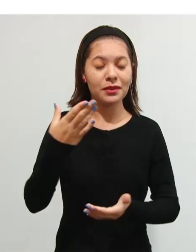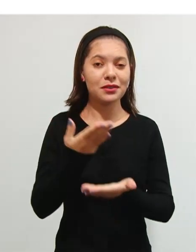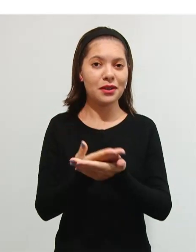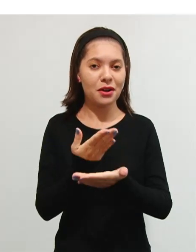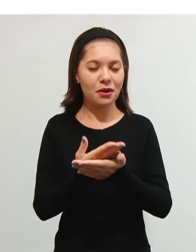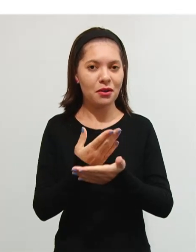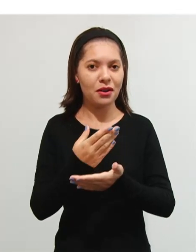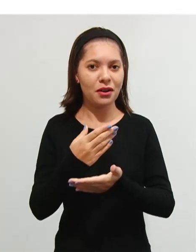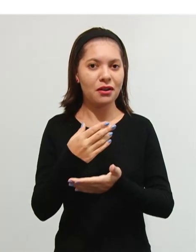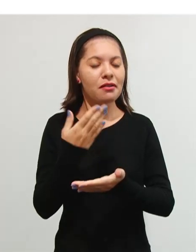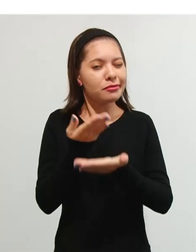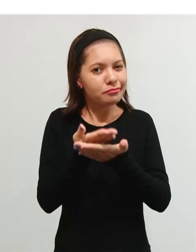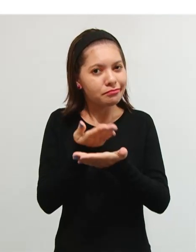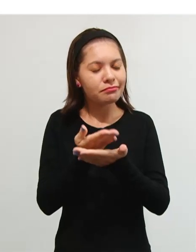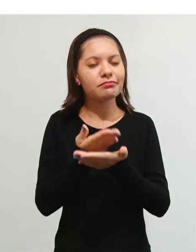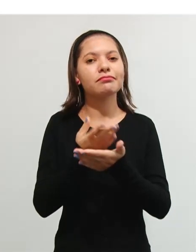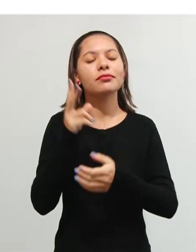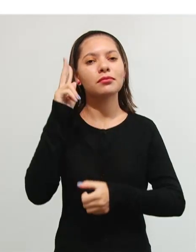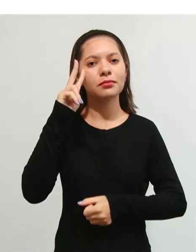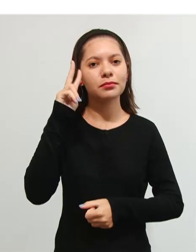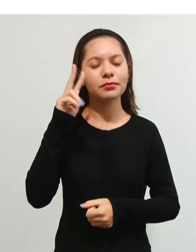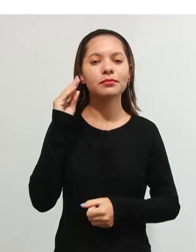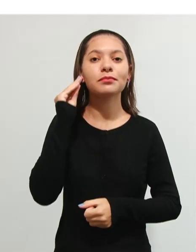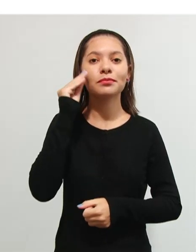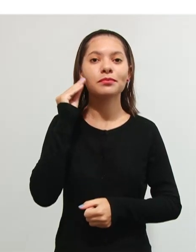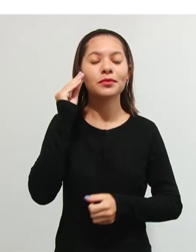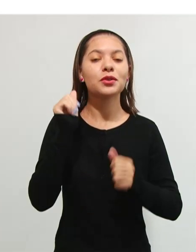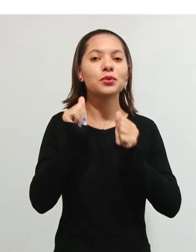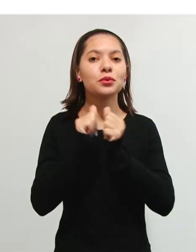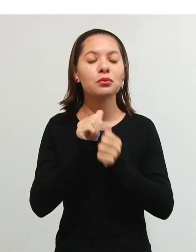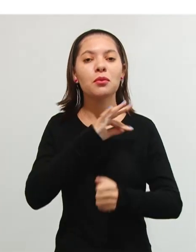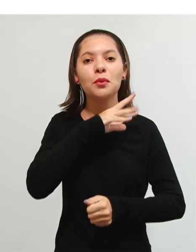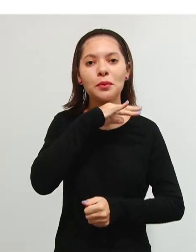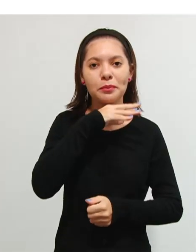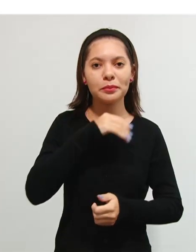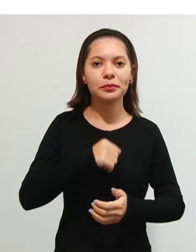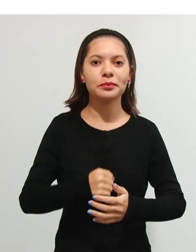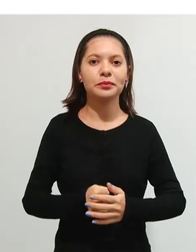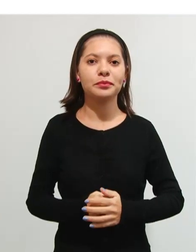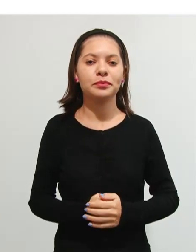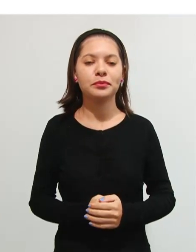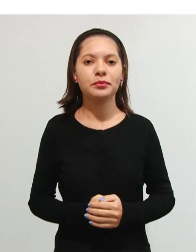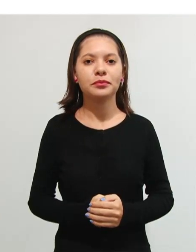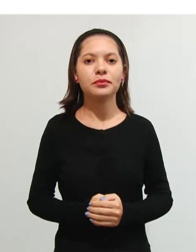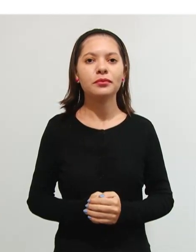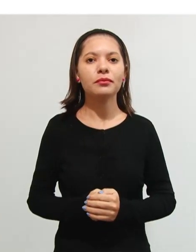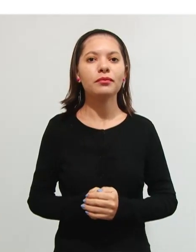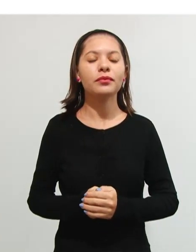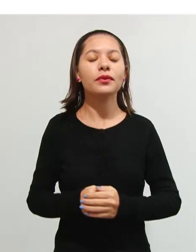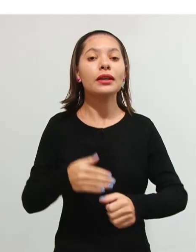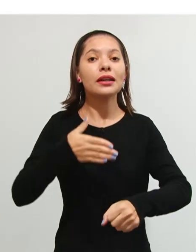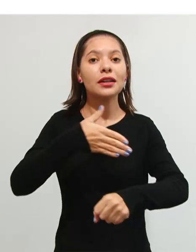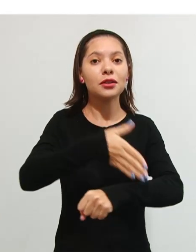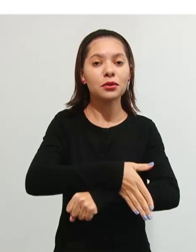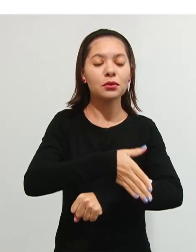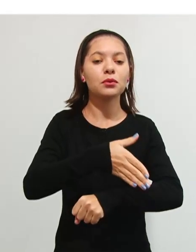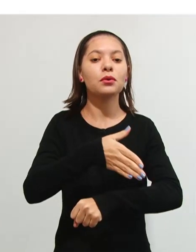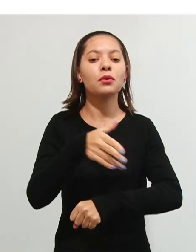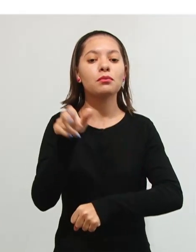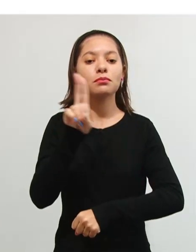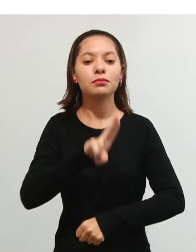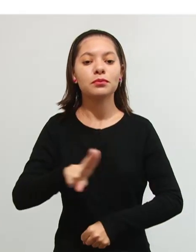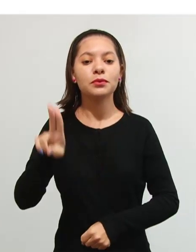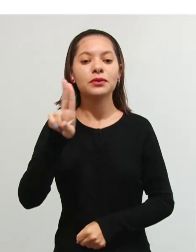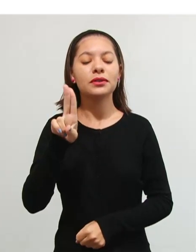verificar essa história das experiências com animais e os seus reforços. Quando ele então ingressou na Universidade de Hamilton